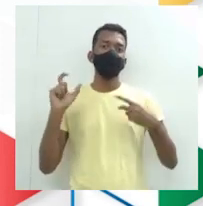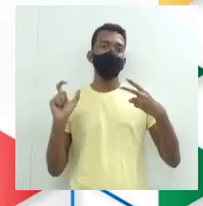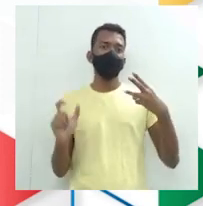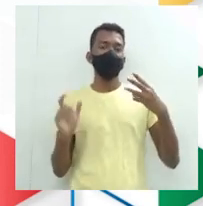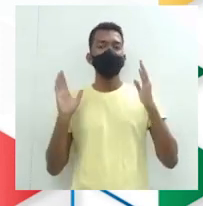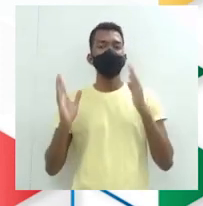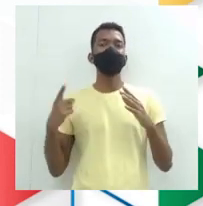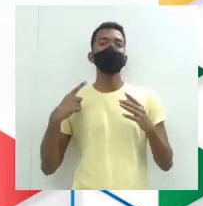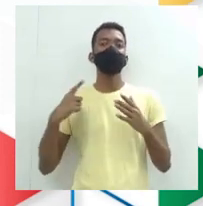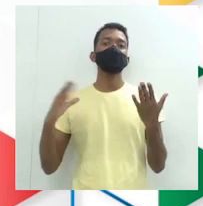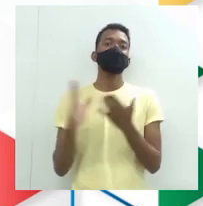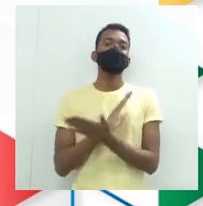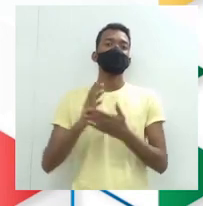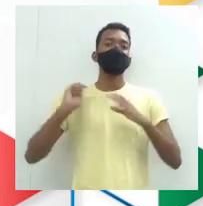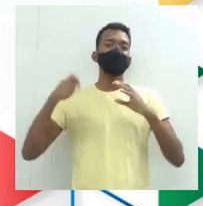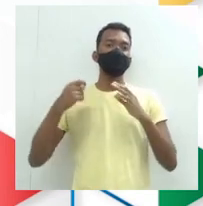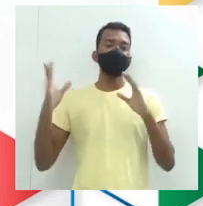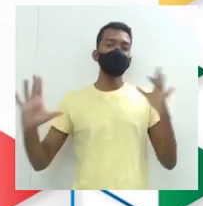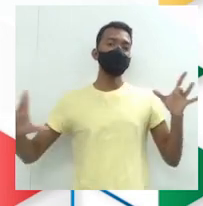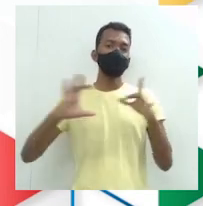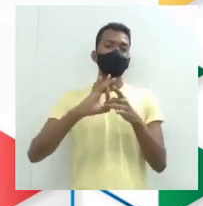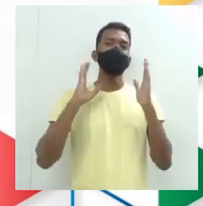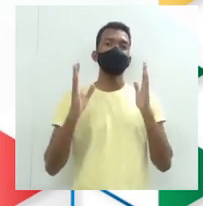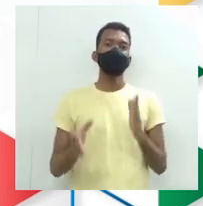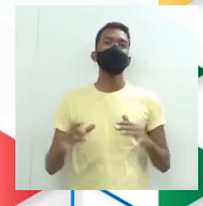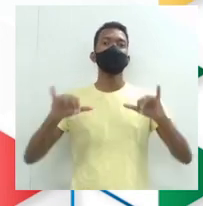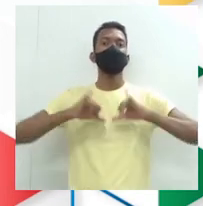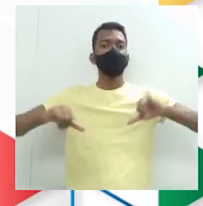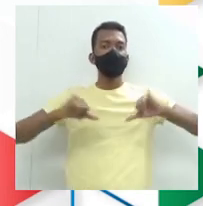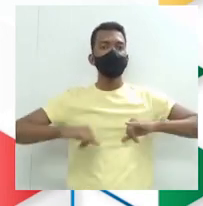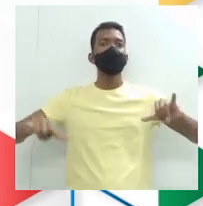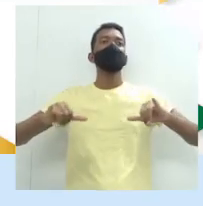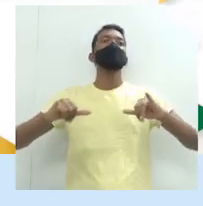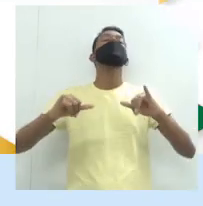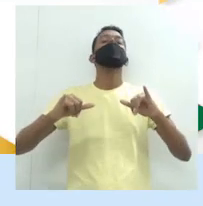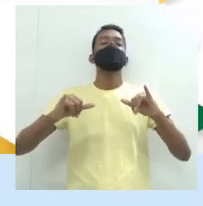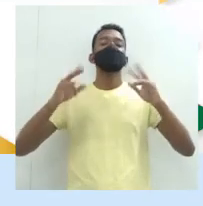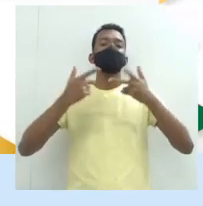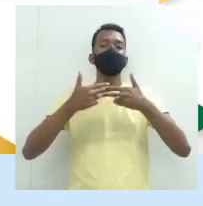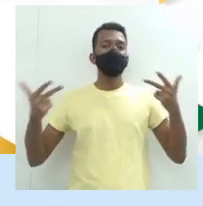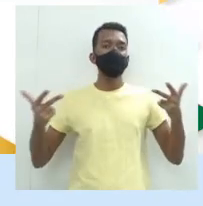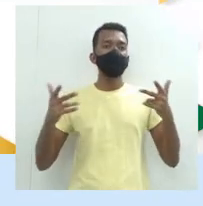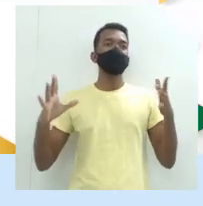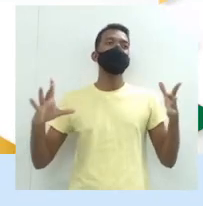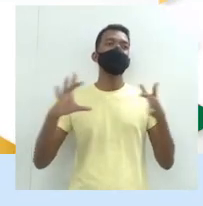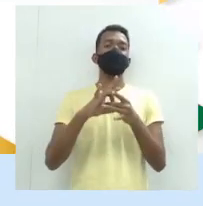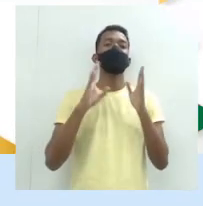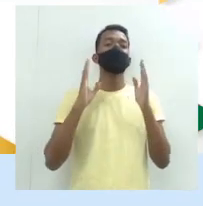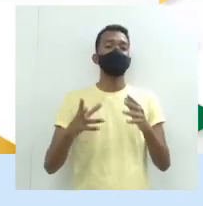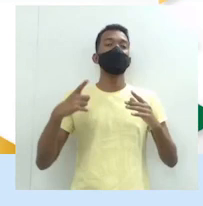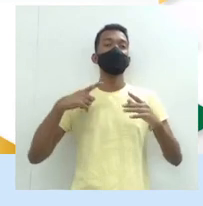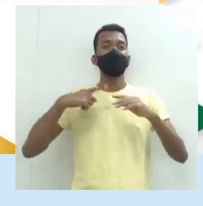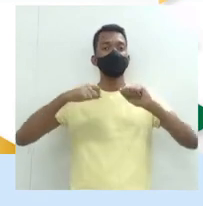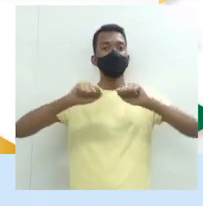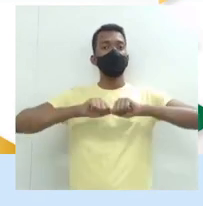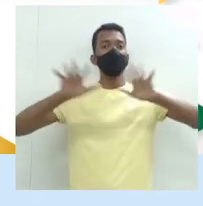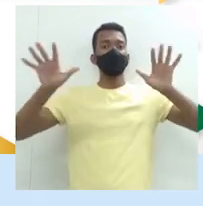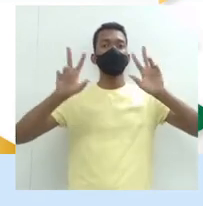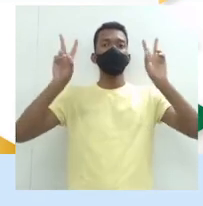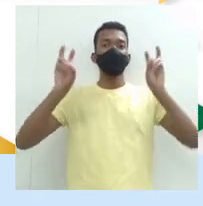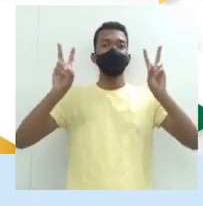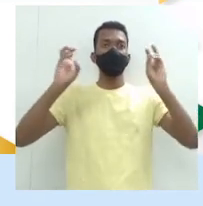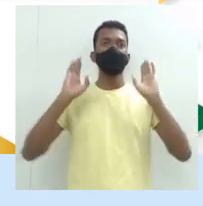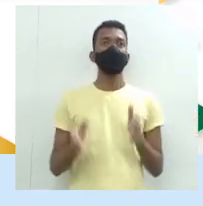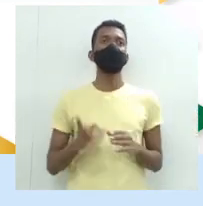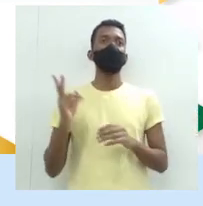são vinculados com campanhas, propagandas, produtos, mas a gente vai direcionar com a nossa temática